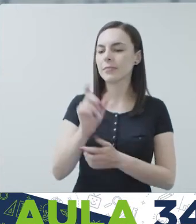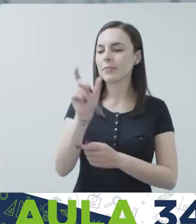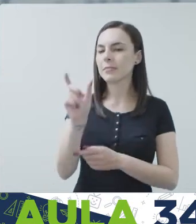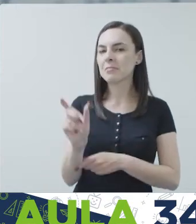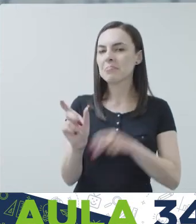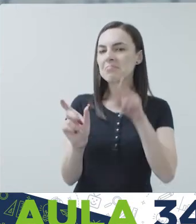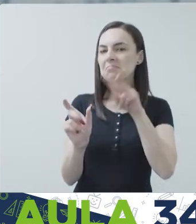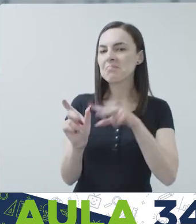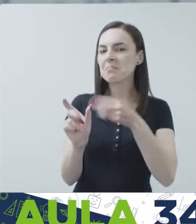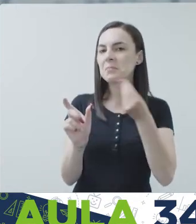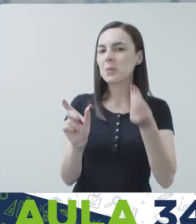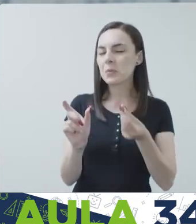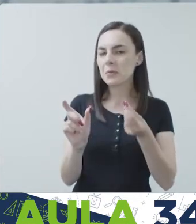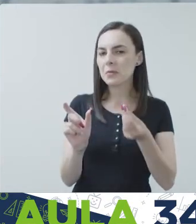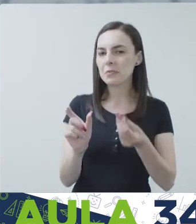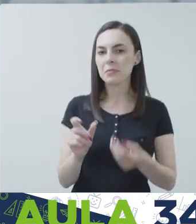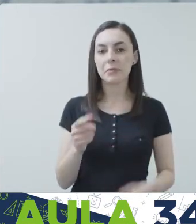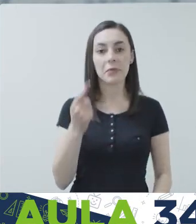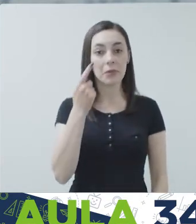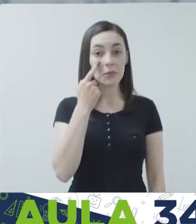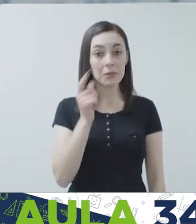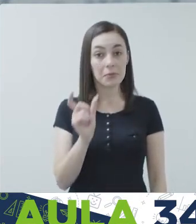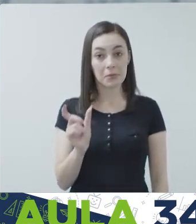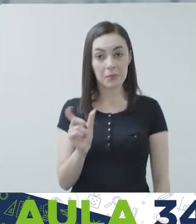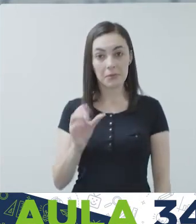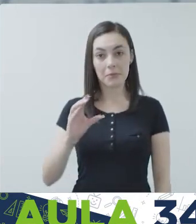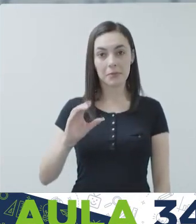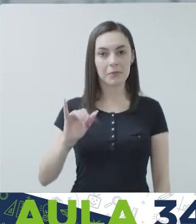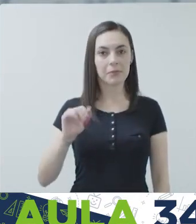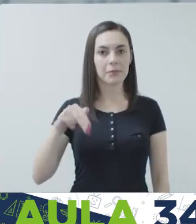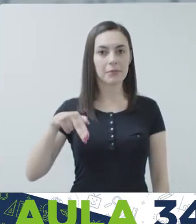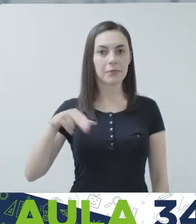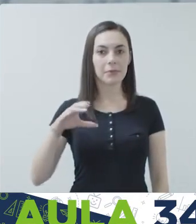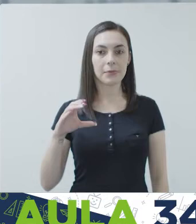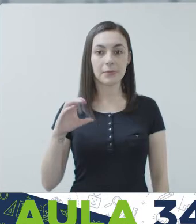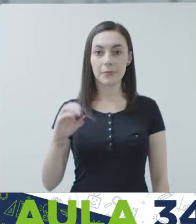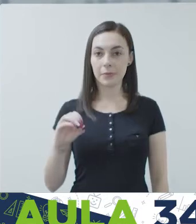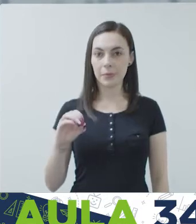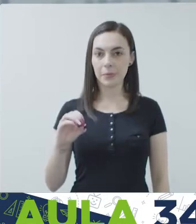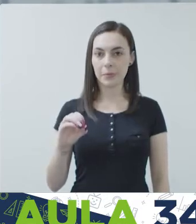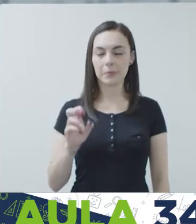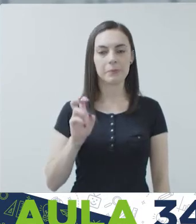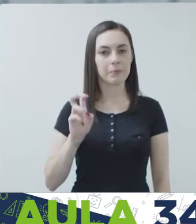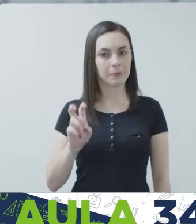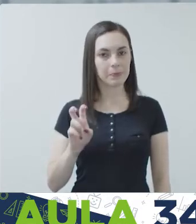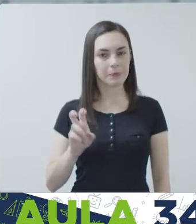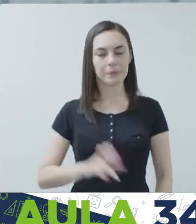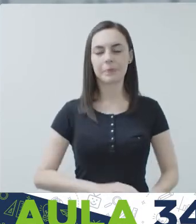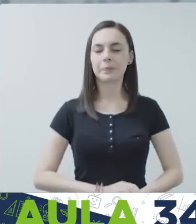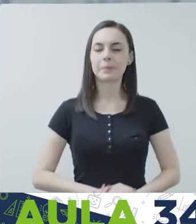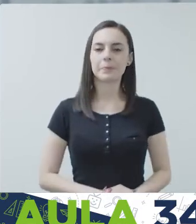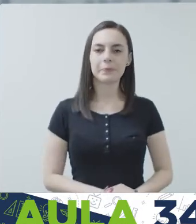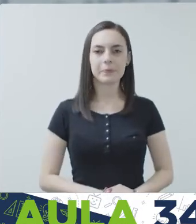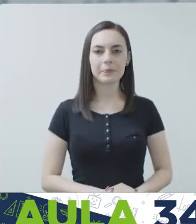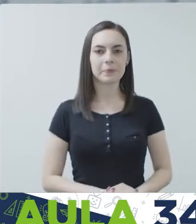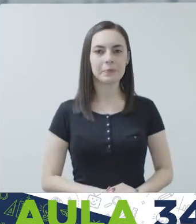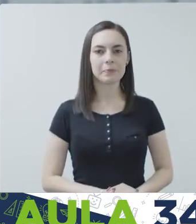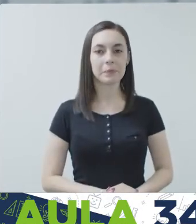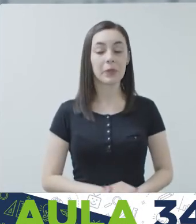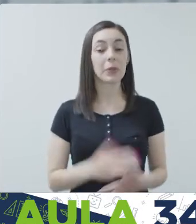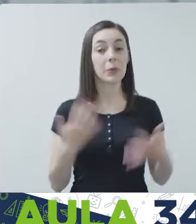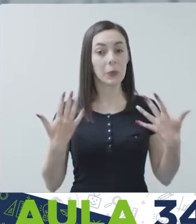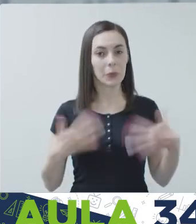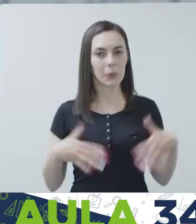esse número. Como é que a gente lê? A gente lê 5. Olha quanta